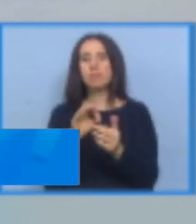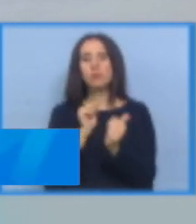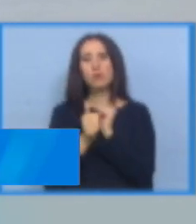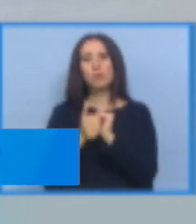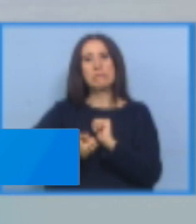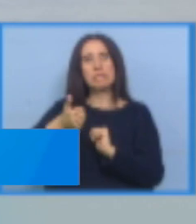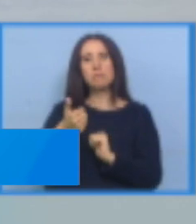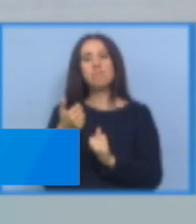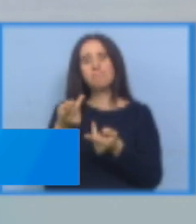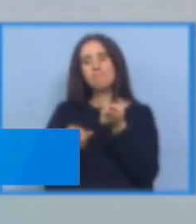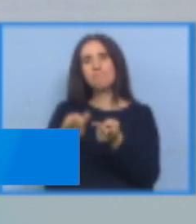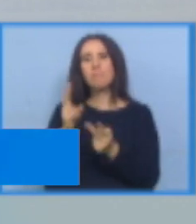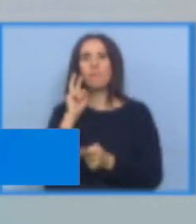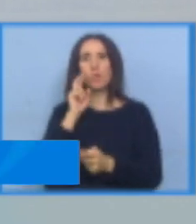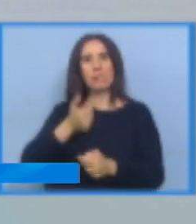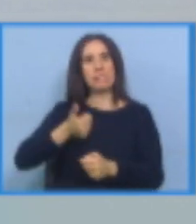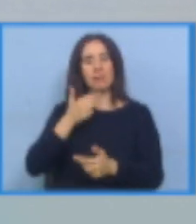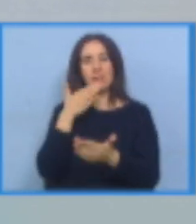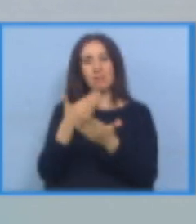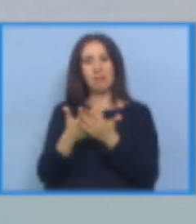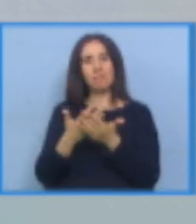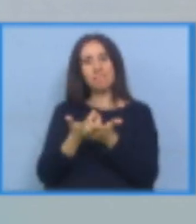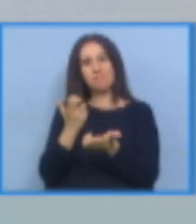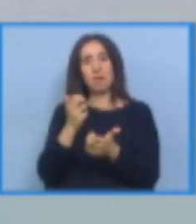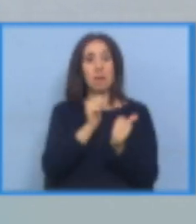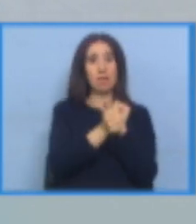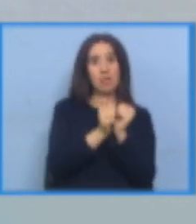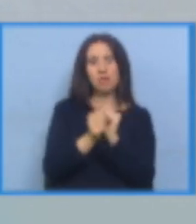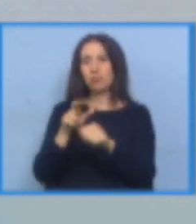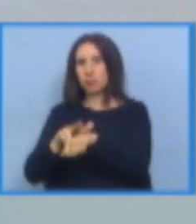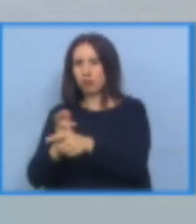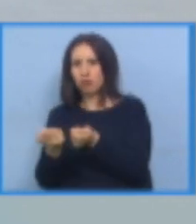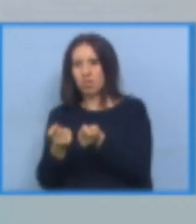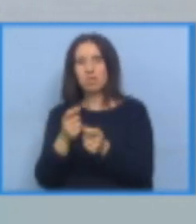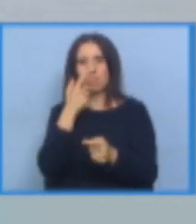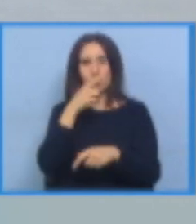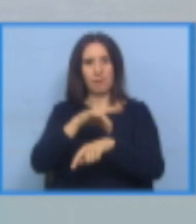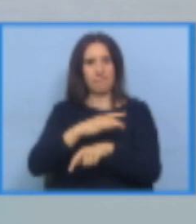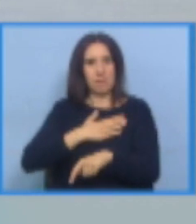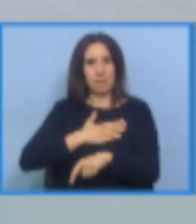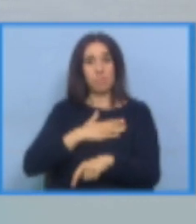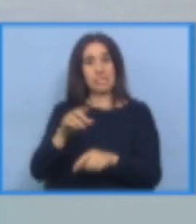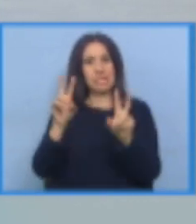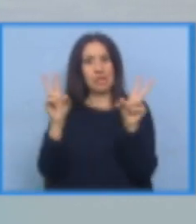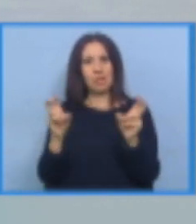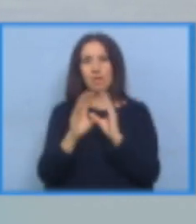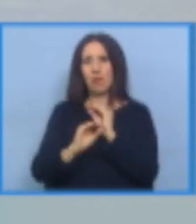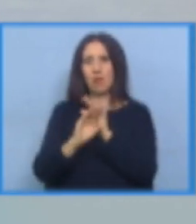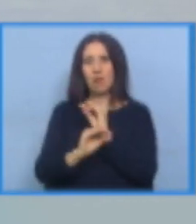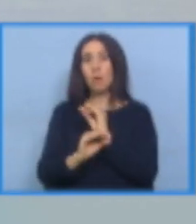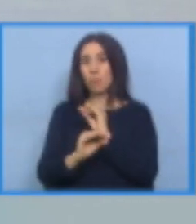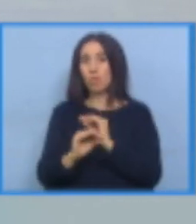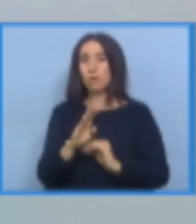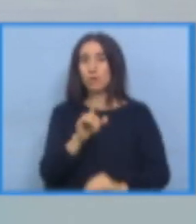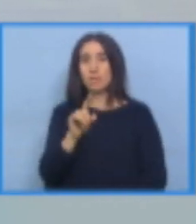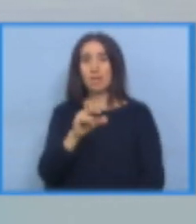rei, focando as análises nos valores que devem marcar atletas, dirigentes e adeptos. É esse o tema para a conversa com